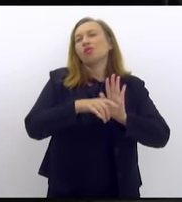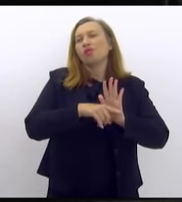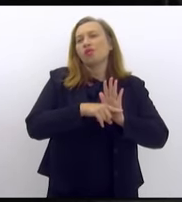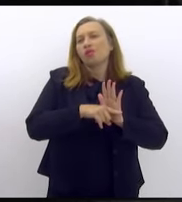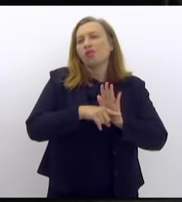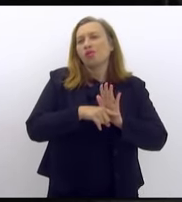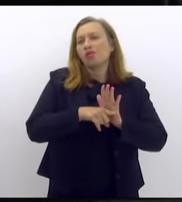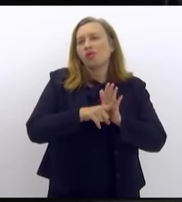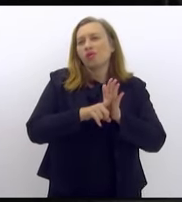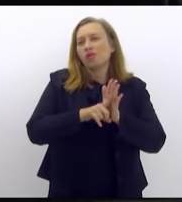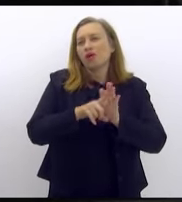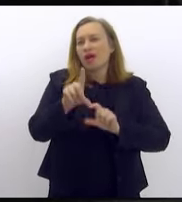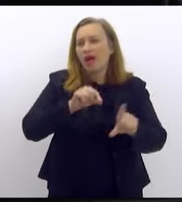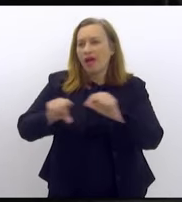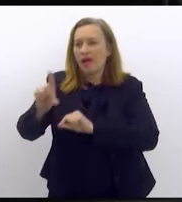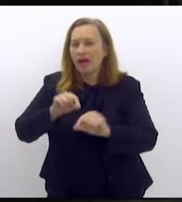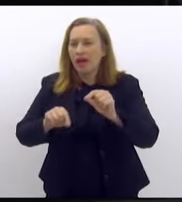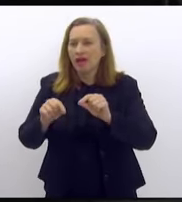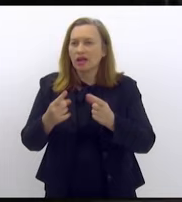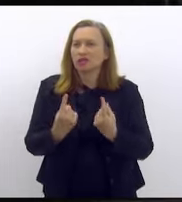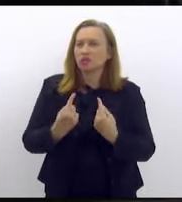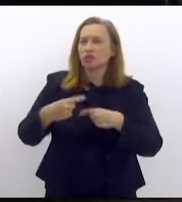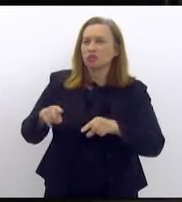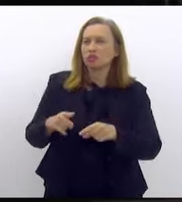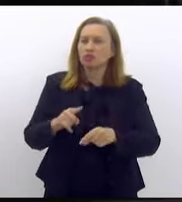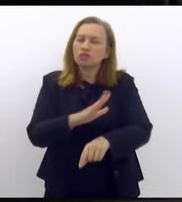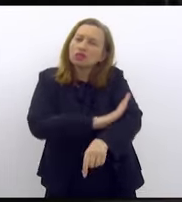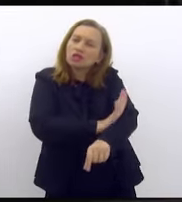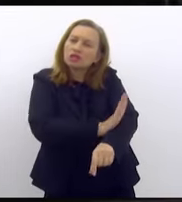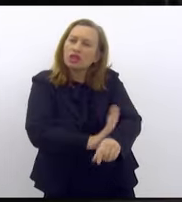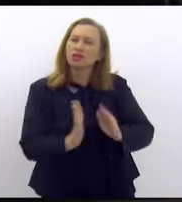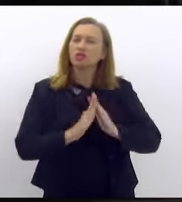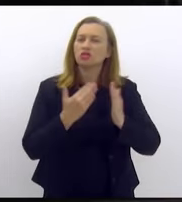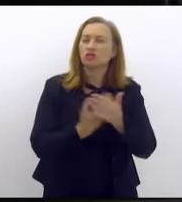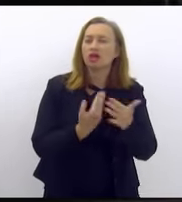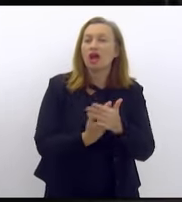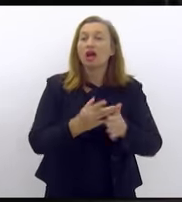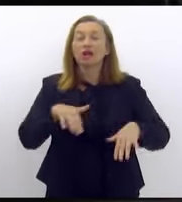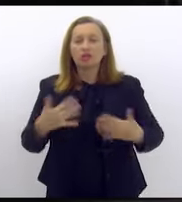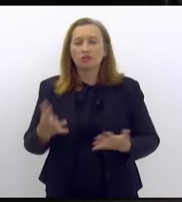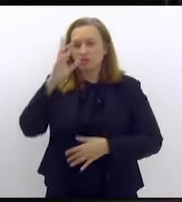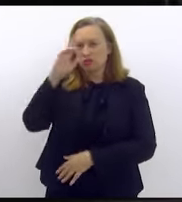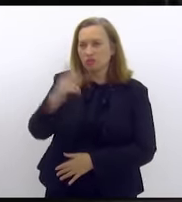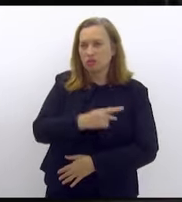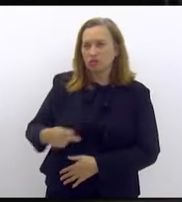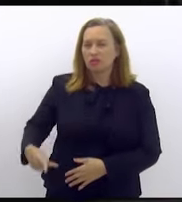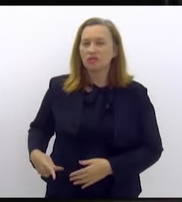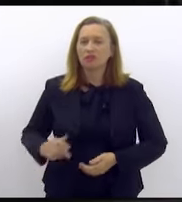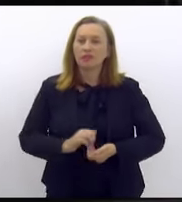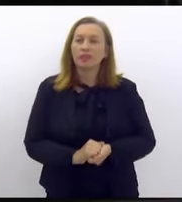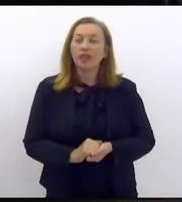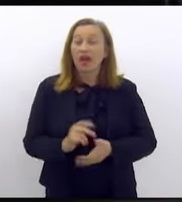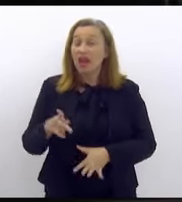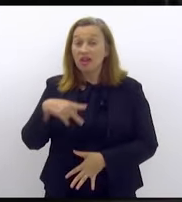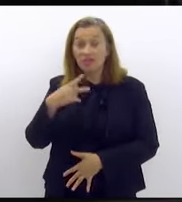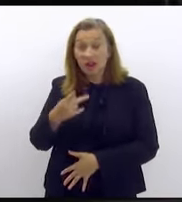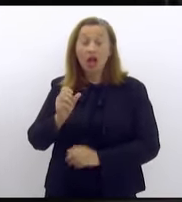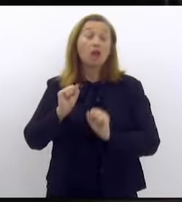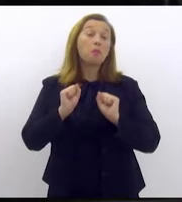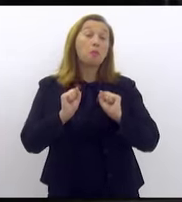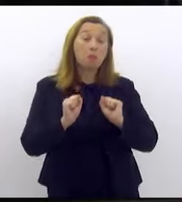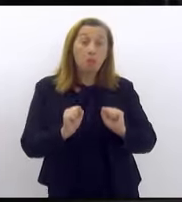enfrentamento ao racismo na comunidade escolar. Ou seja, senhor presidente, tornar facultativo é dizer que